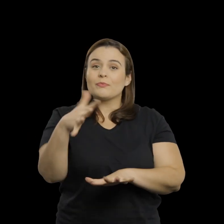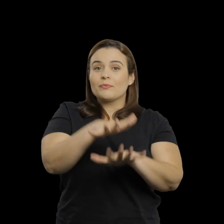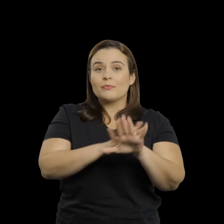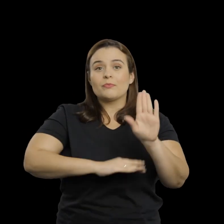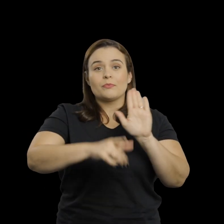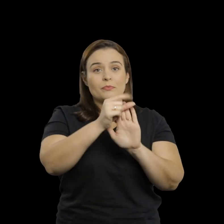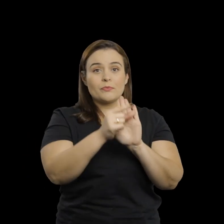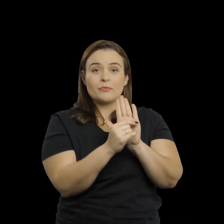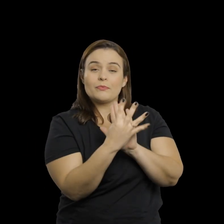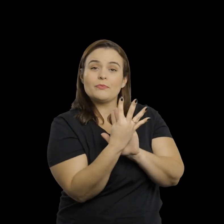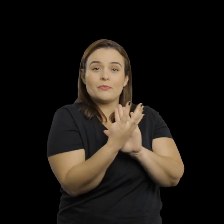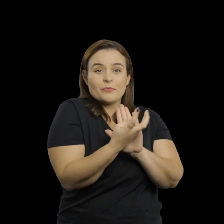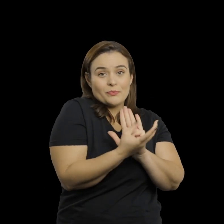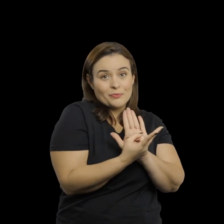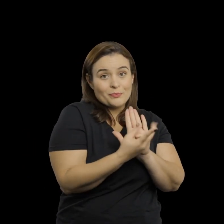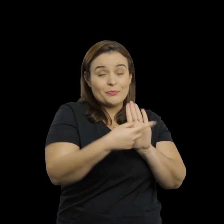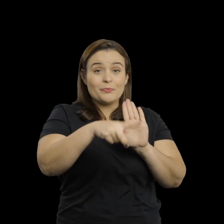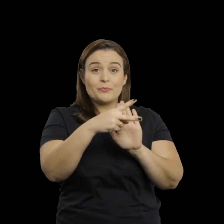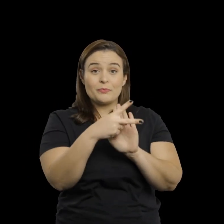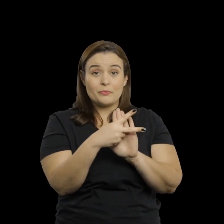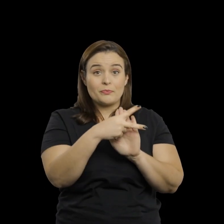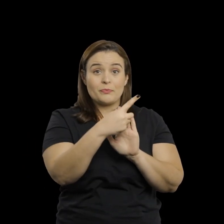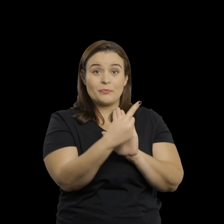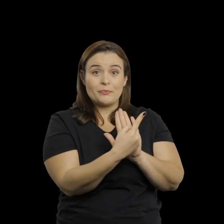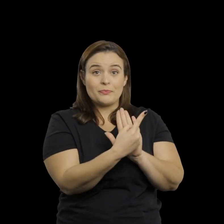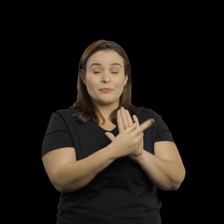de 2015, Lei Brasileira de Inclusão, artigo 42, parágrafo 1.